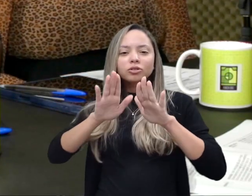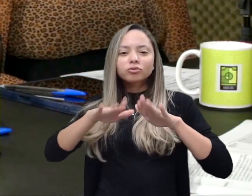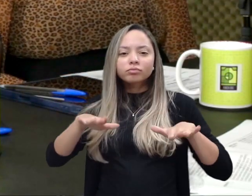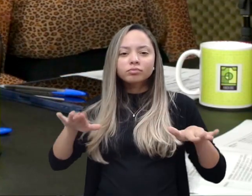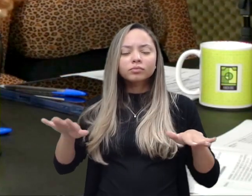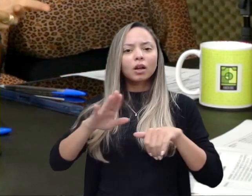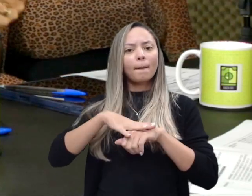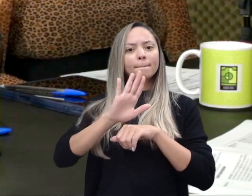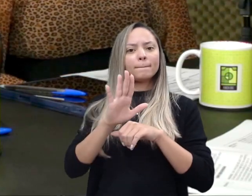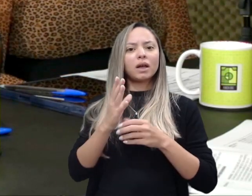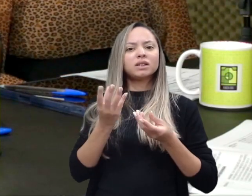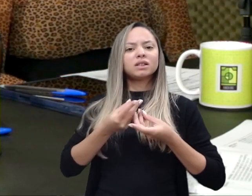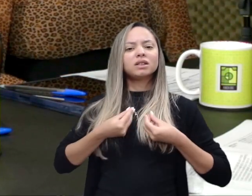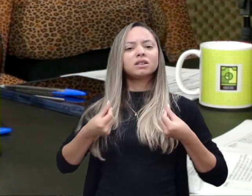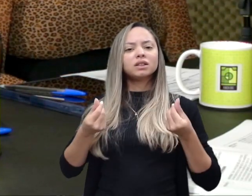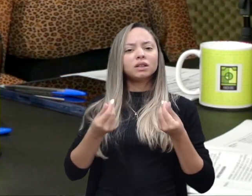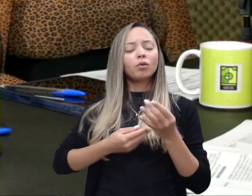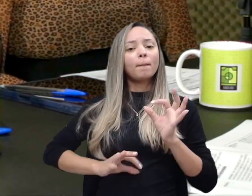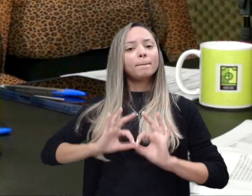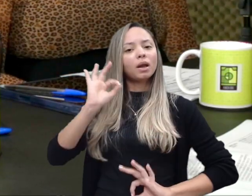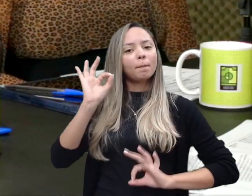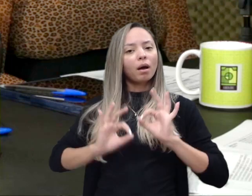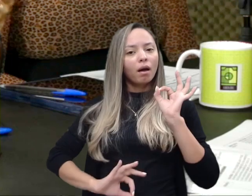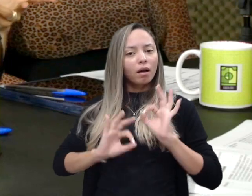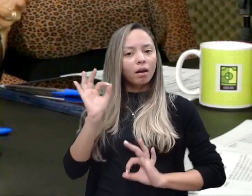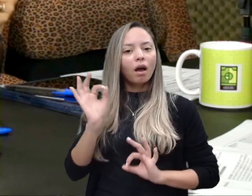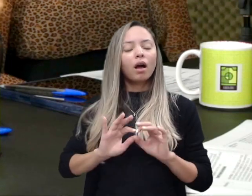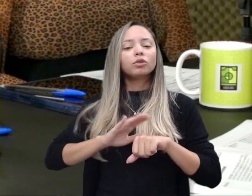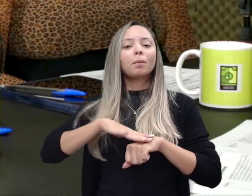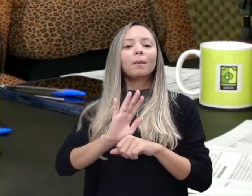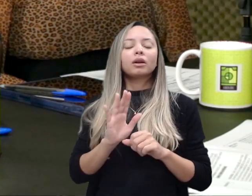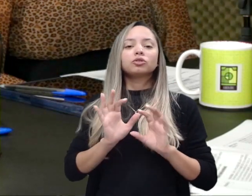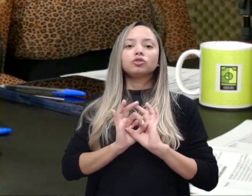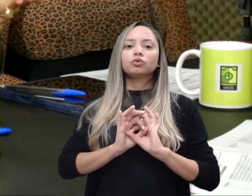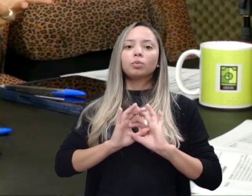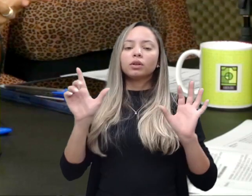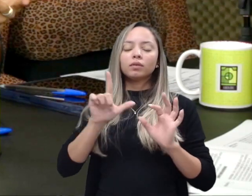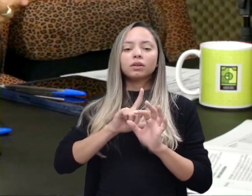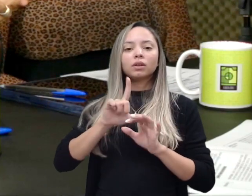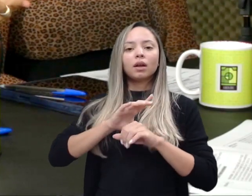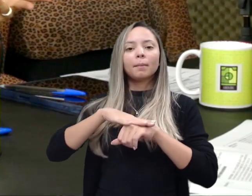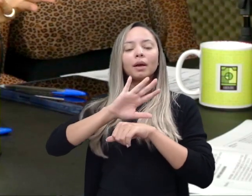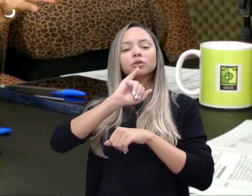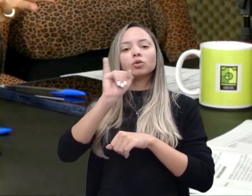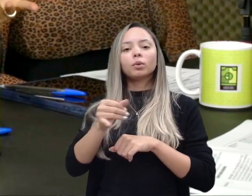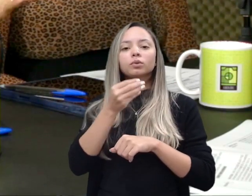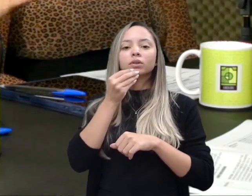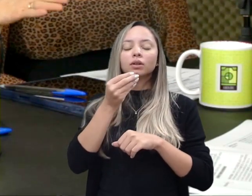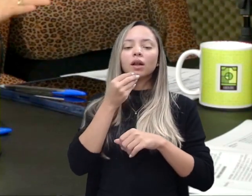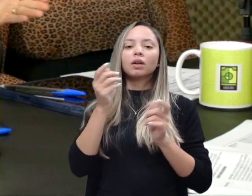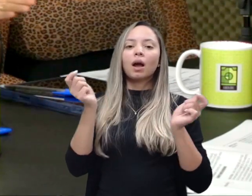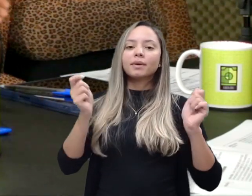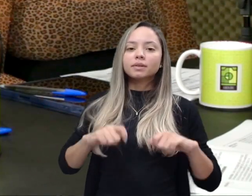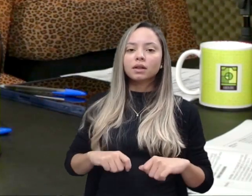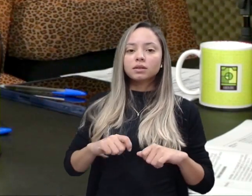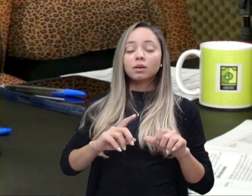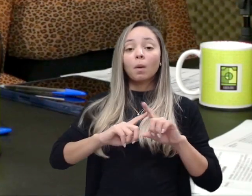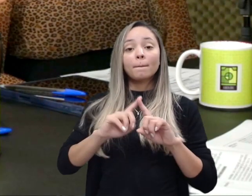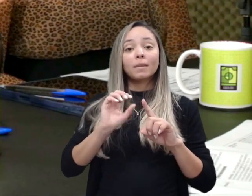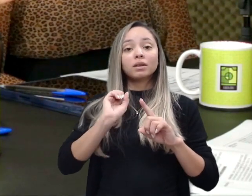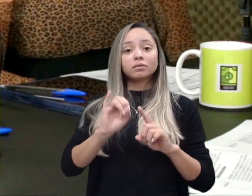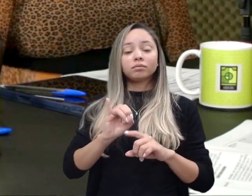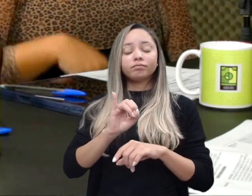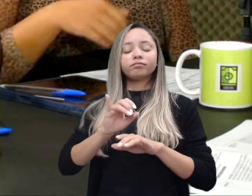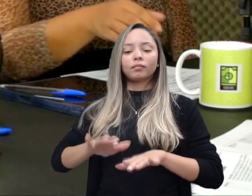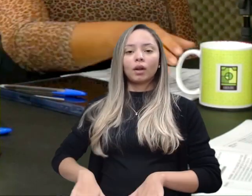eles estão muito mais sensíveis a isso, eles estão mais disponíveis, eles têm até oportunidades maiores de capacitação. Quando a criança vai avançando